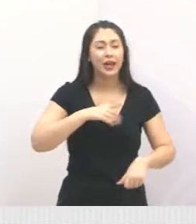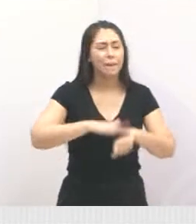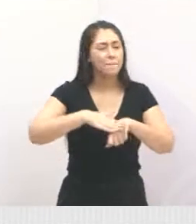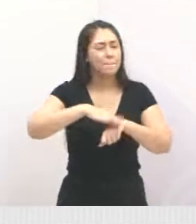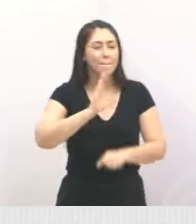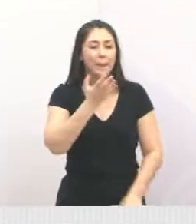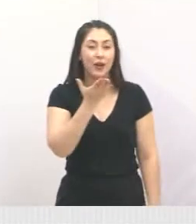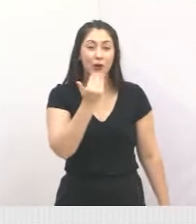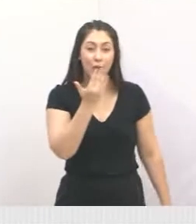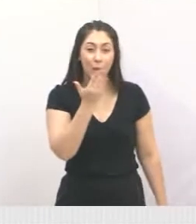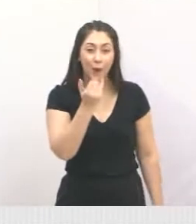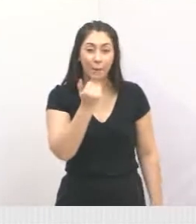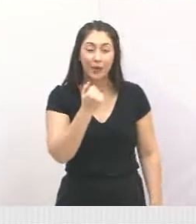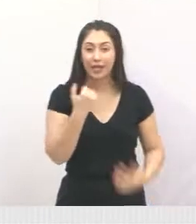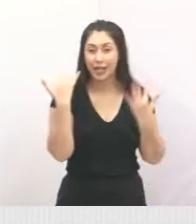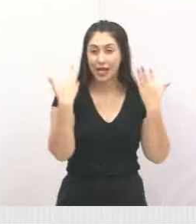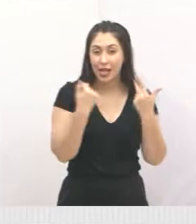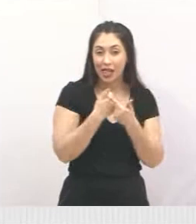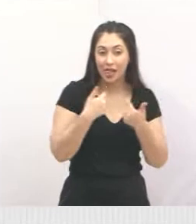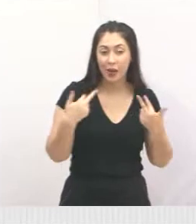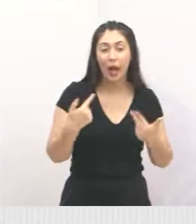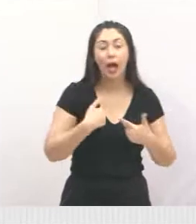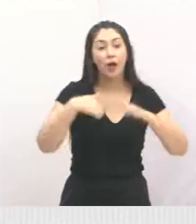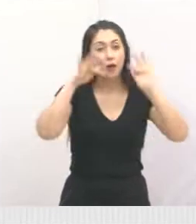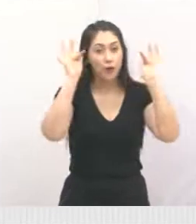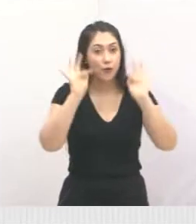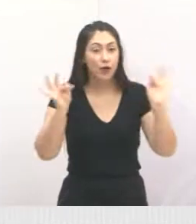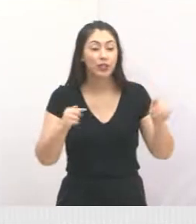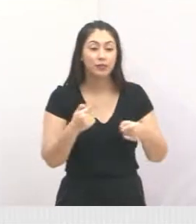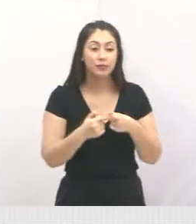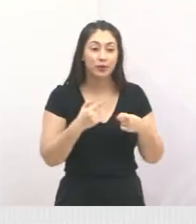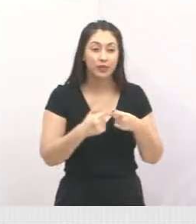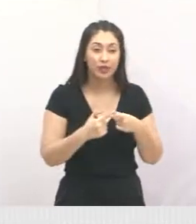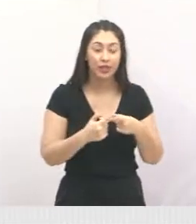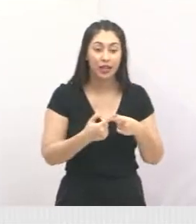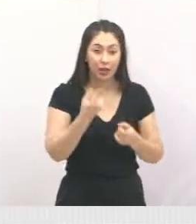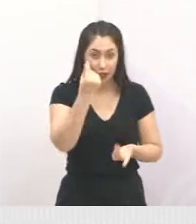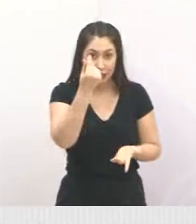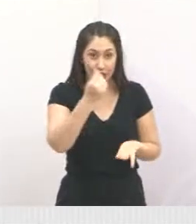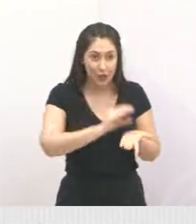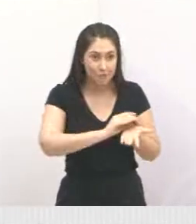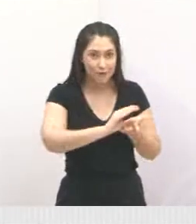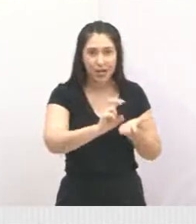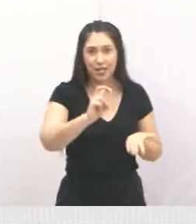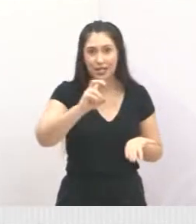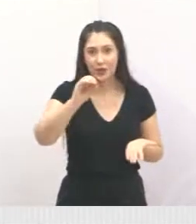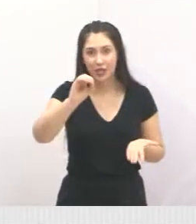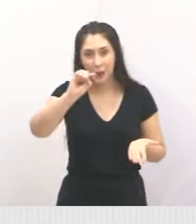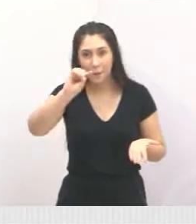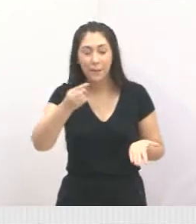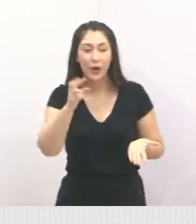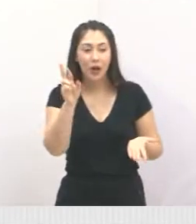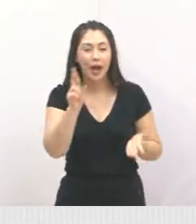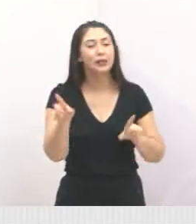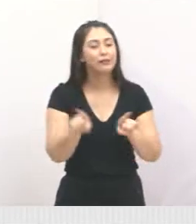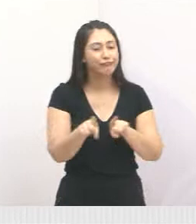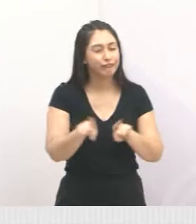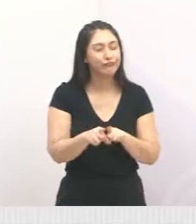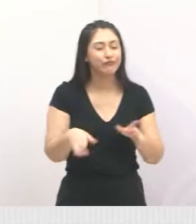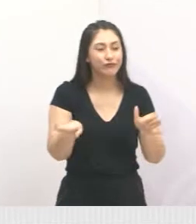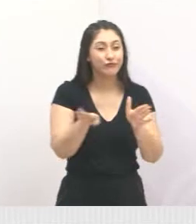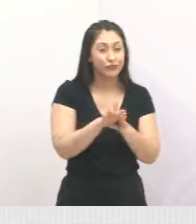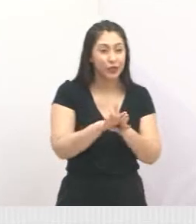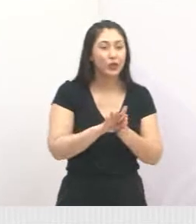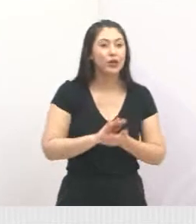de ração e eu fiquei muito feliz porque a emenda do Cantinho da SESI de 50 mil reais também chegou